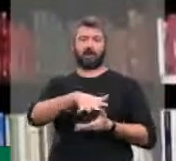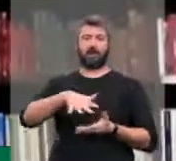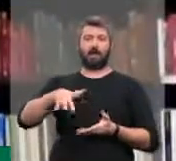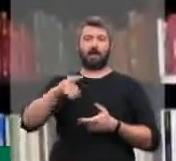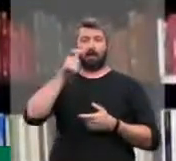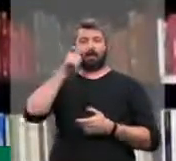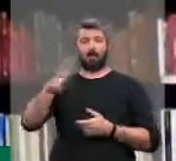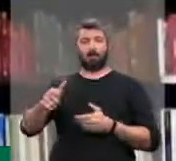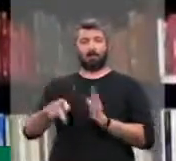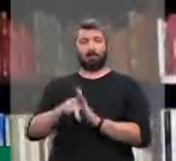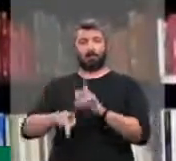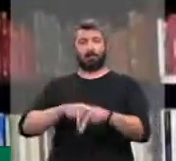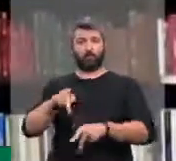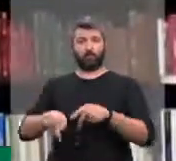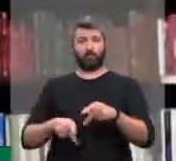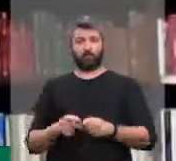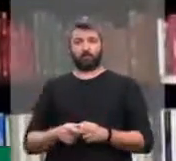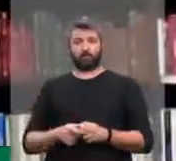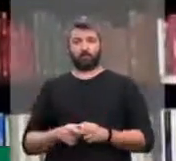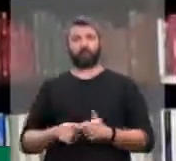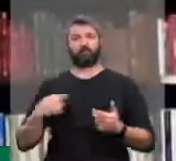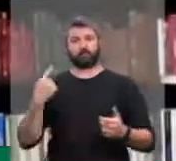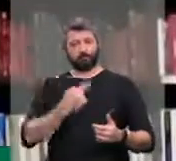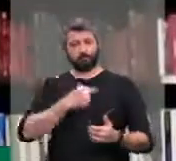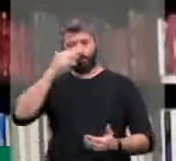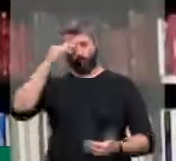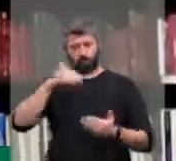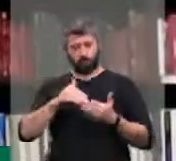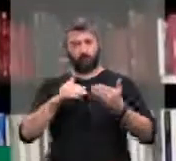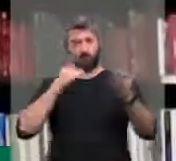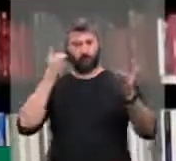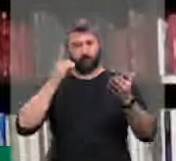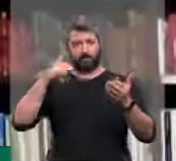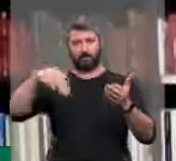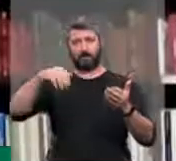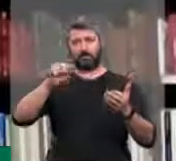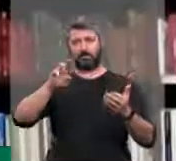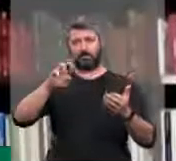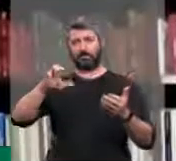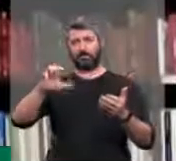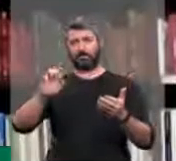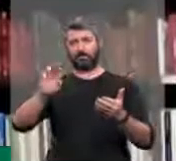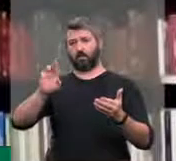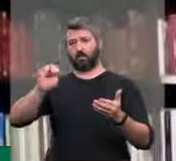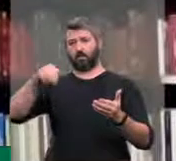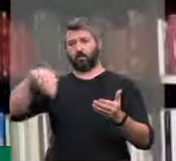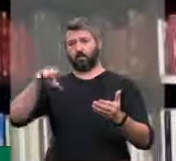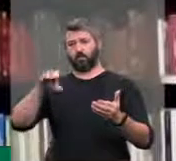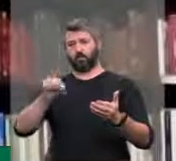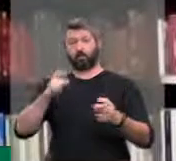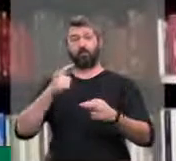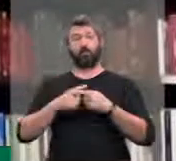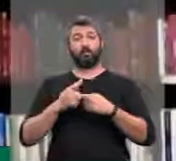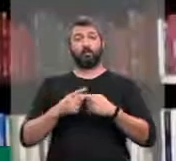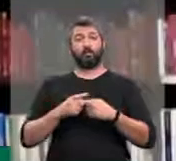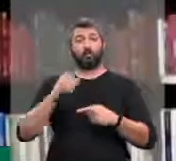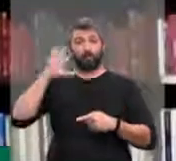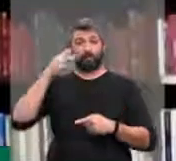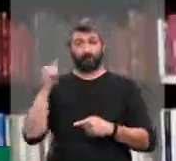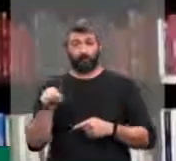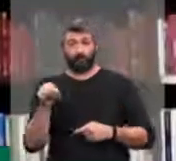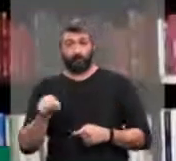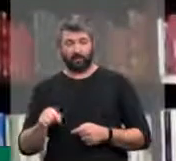interesse direto da população. Concordamos com o deputado Marcelo Ramos quando diz que a solução consensual dessa